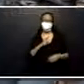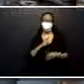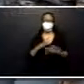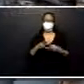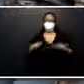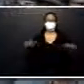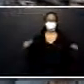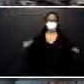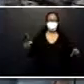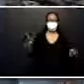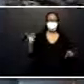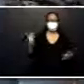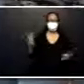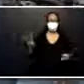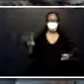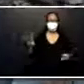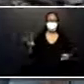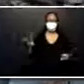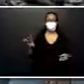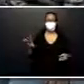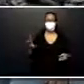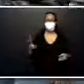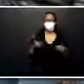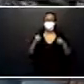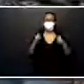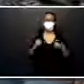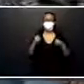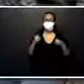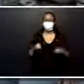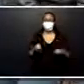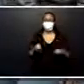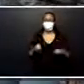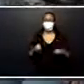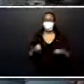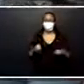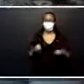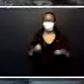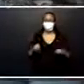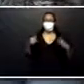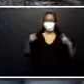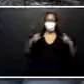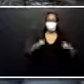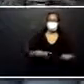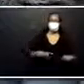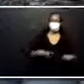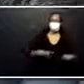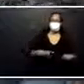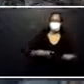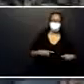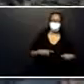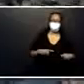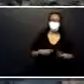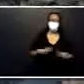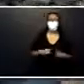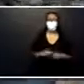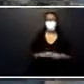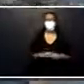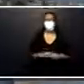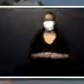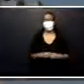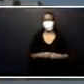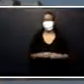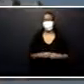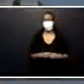ser coibidos e punidos com o rigor necessário. Ele finaliza reforçando sua posição,